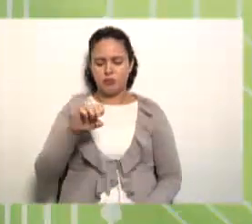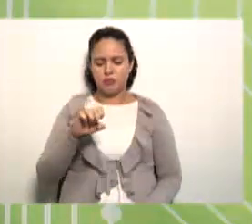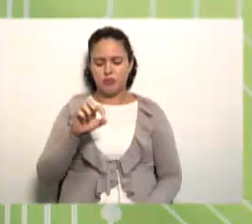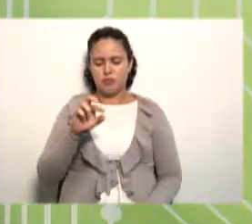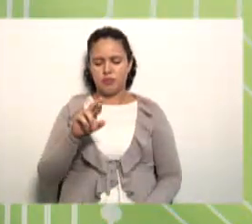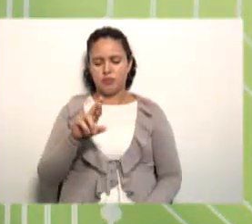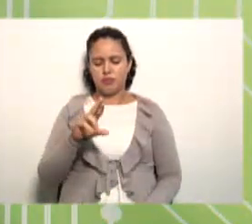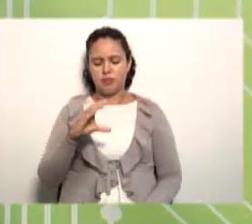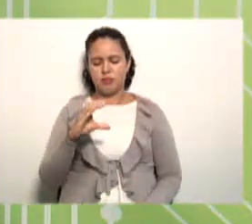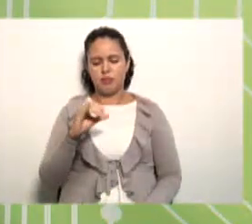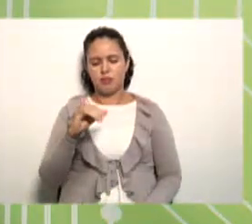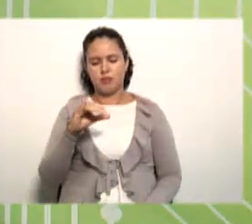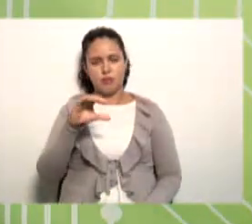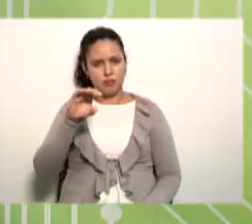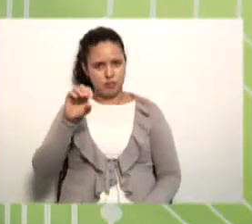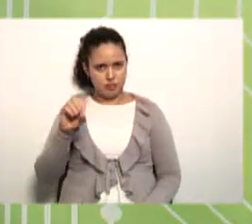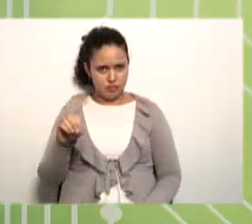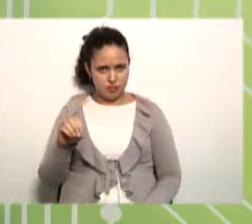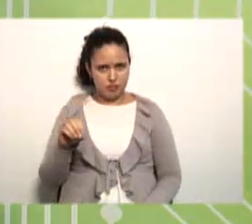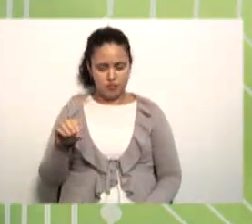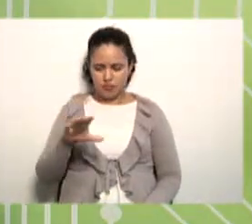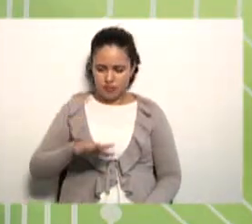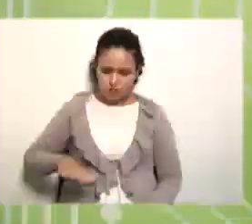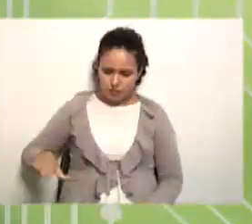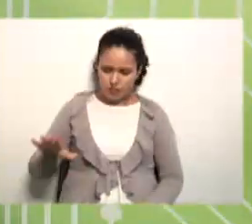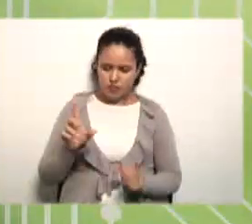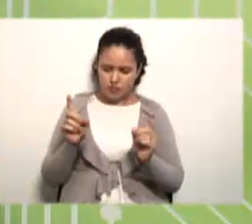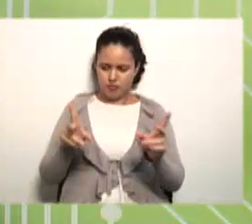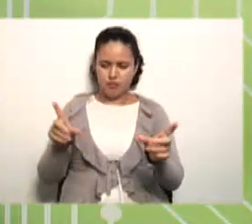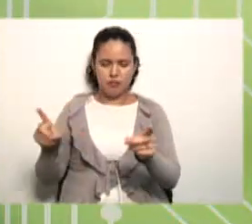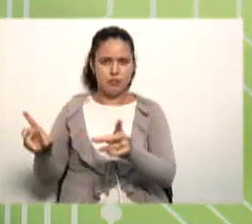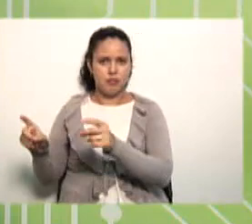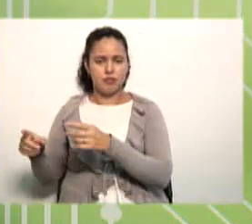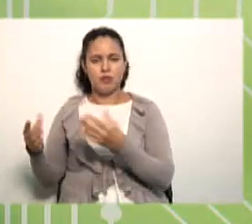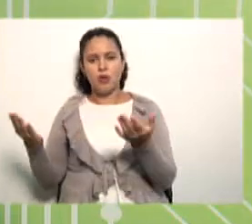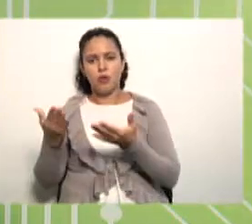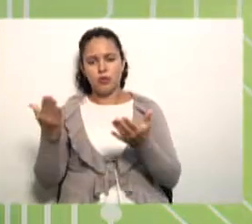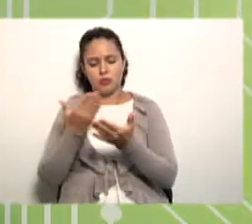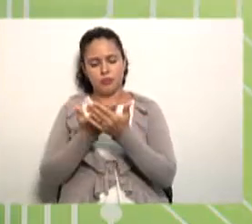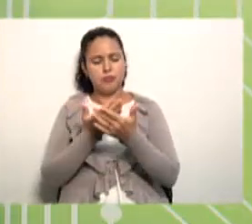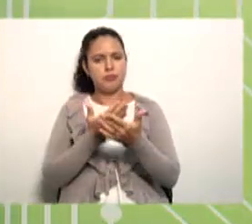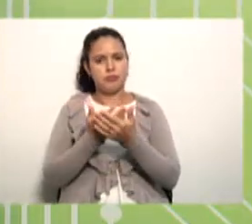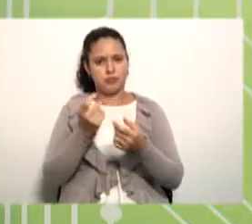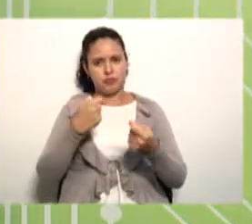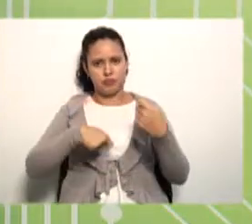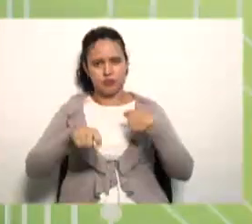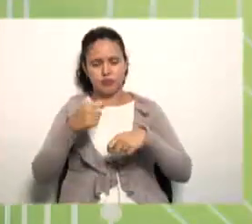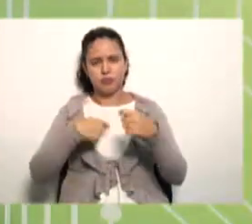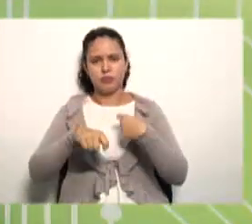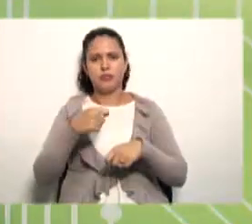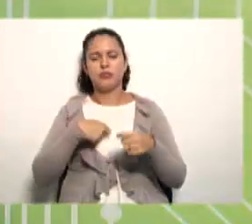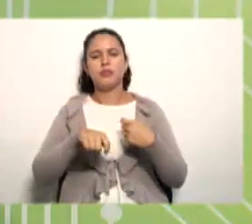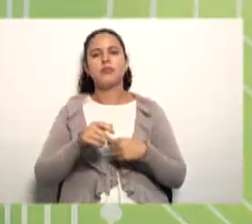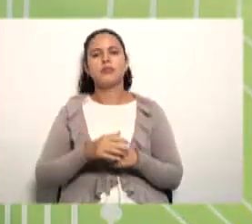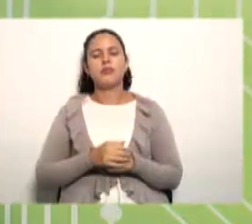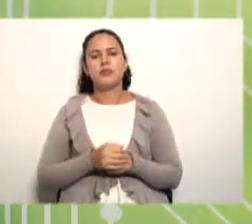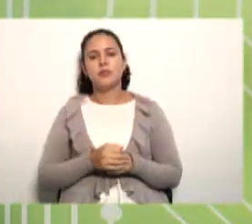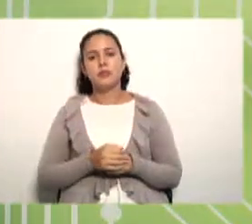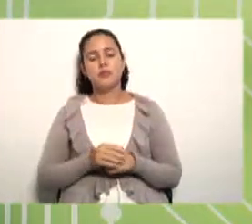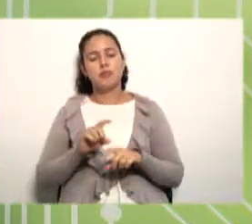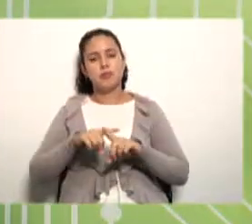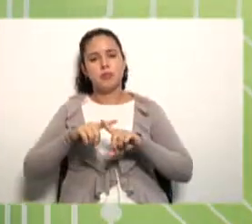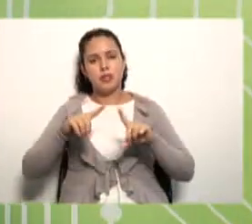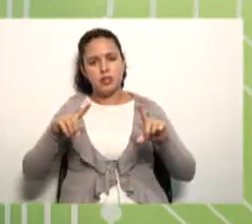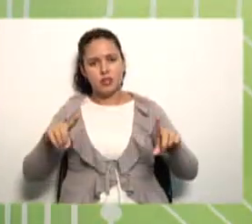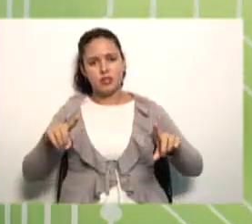a especialização. Eu entendo um pouco de economia, né? Estamos aqui estudando economia, né, professor? Nós entendemos um pouco sobre economia, mas particularmente eu